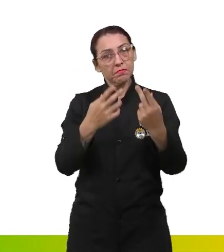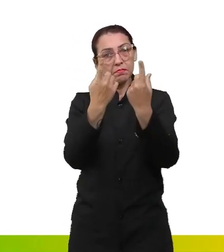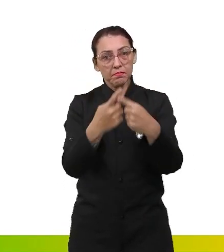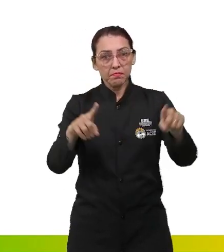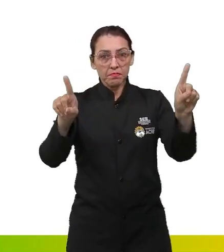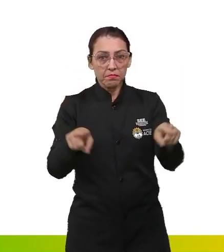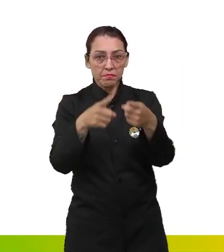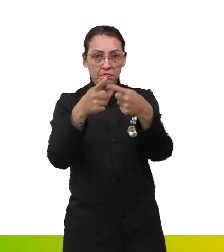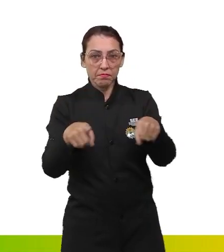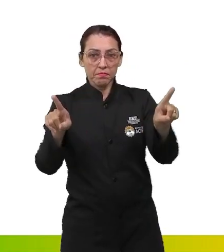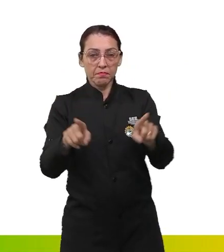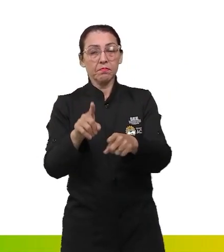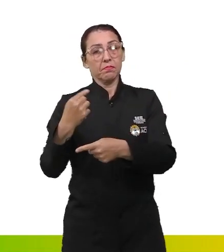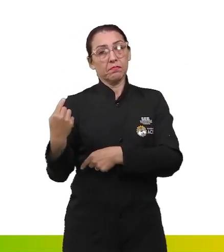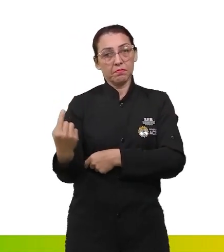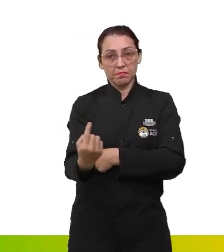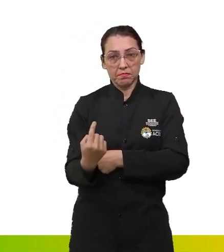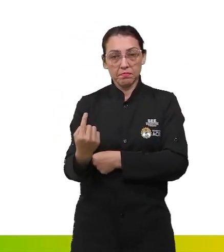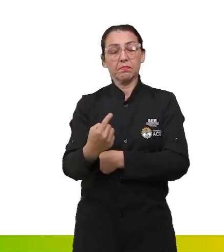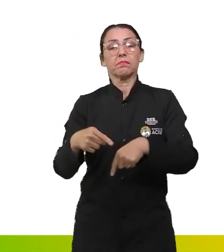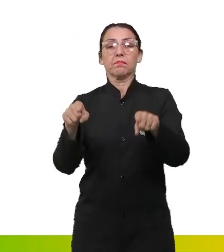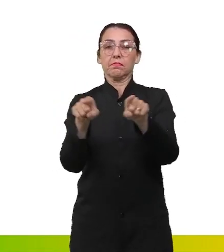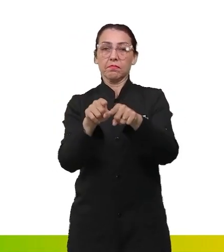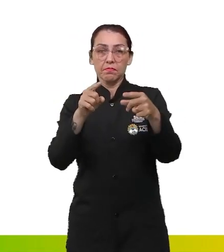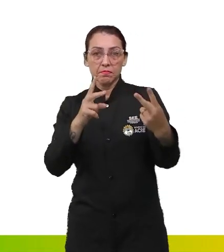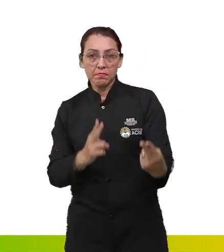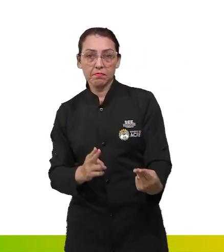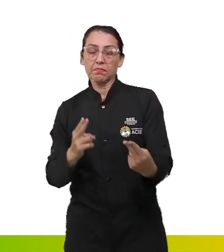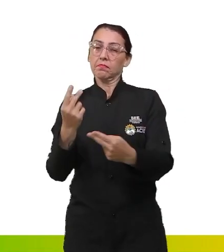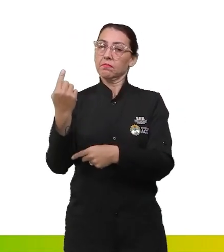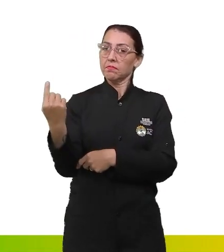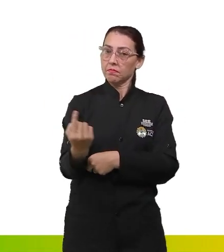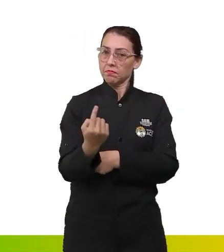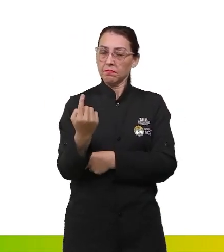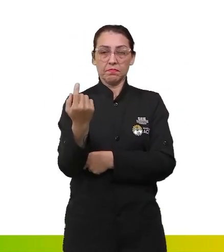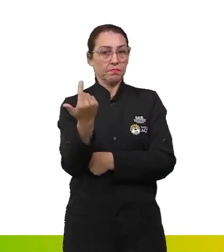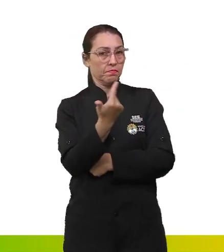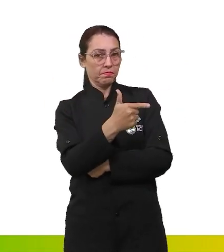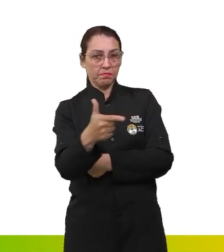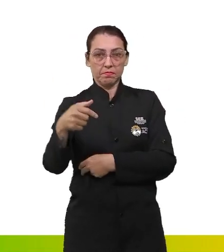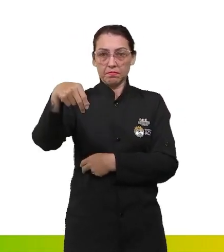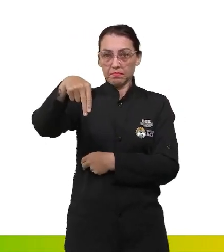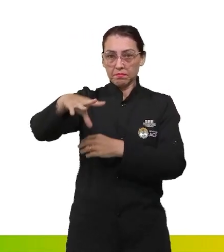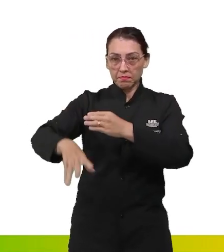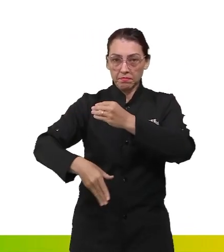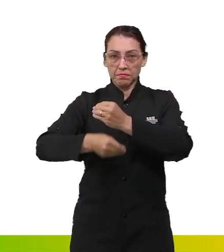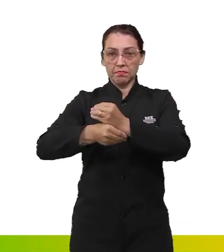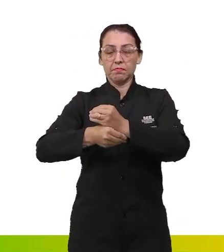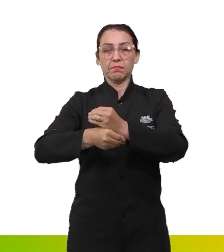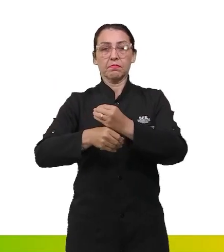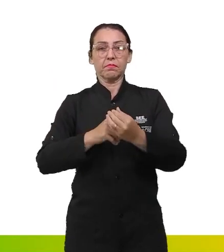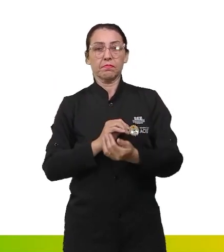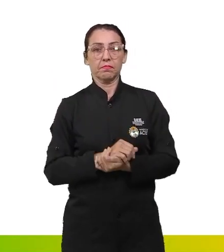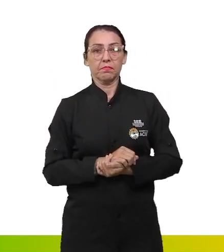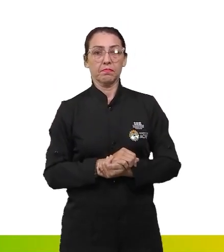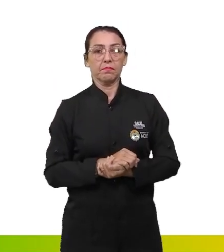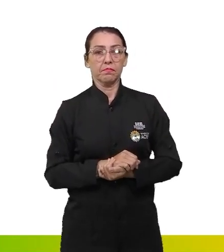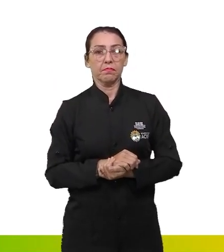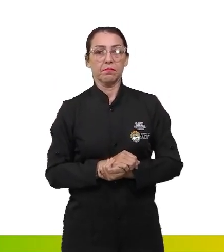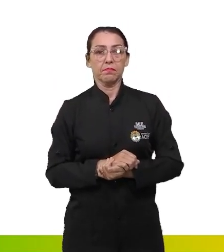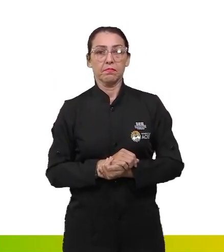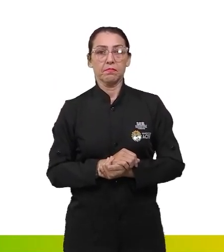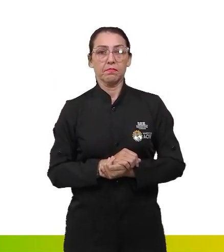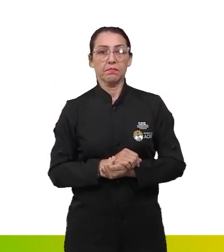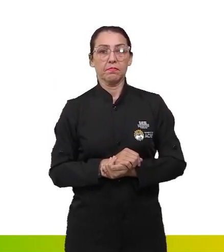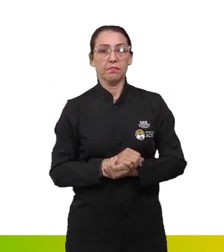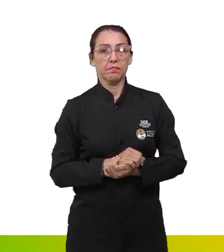no singular. Então, se está no singular, não tem um N, é me encanta. Então, tá aí, ó, me encanta. Ah, e los